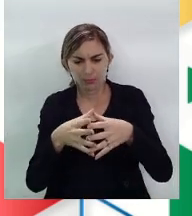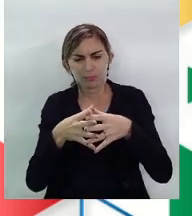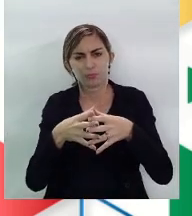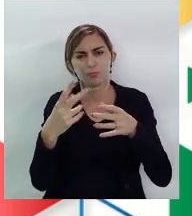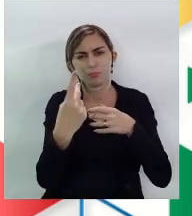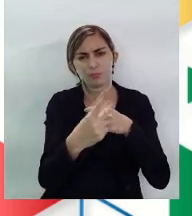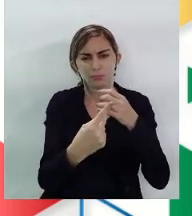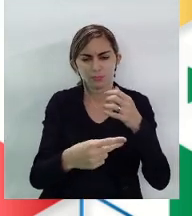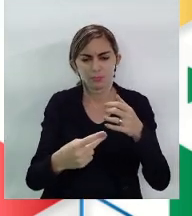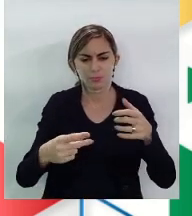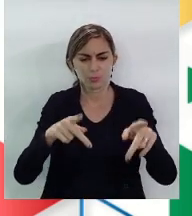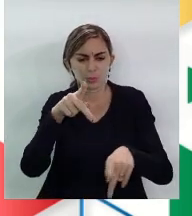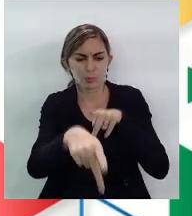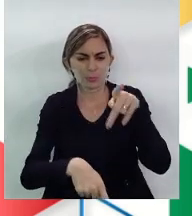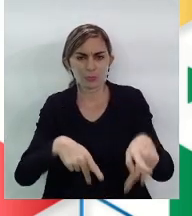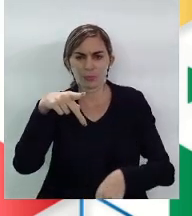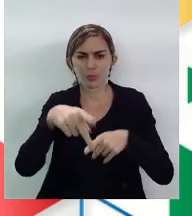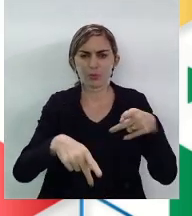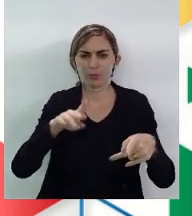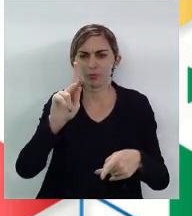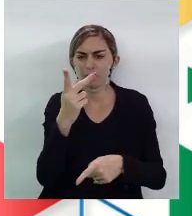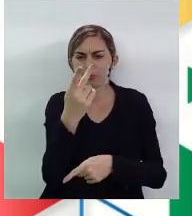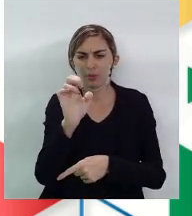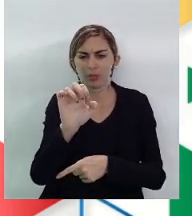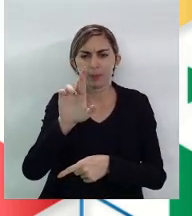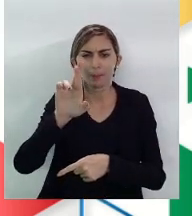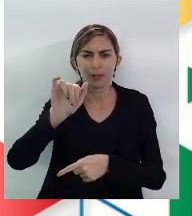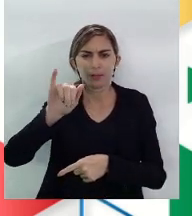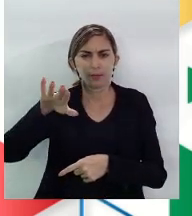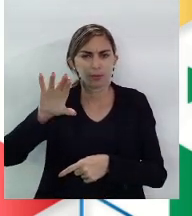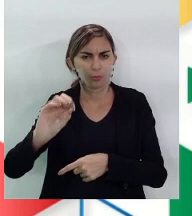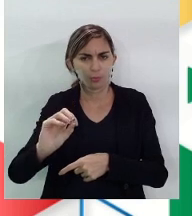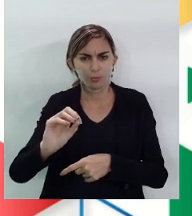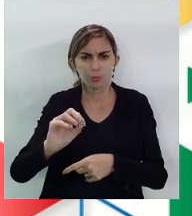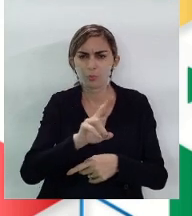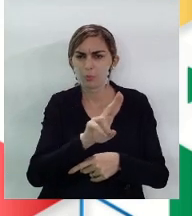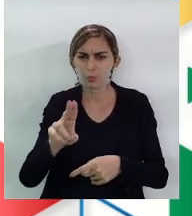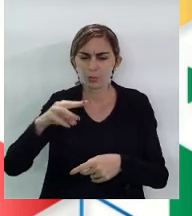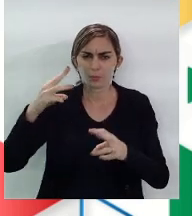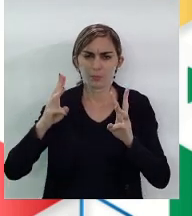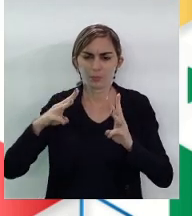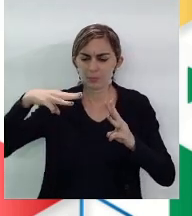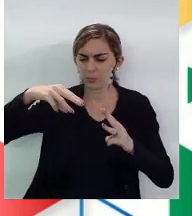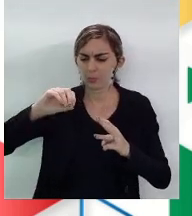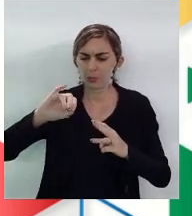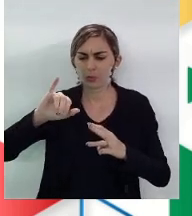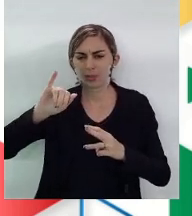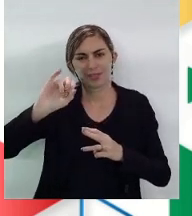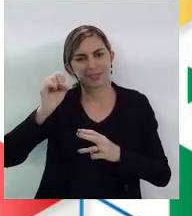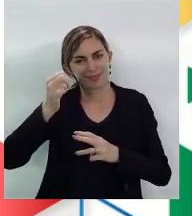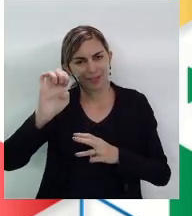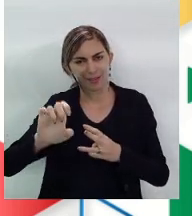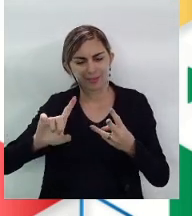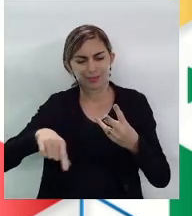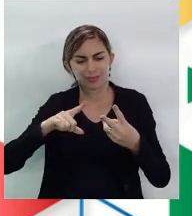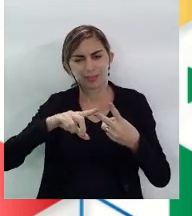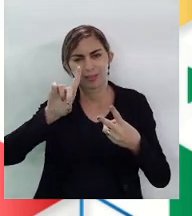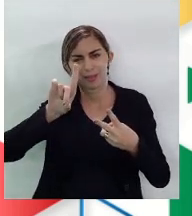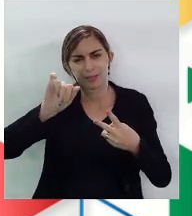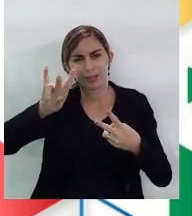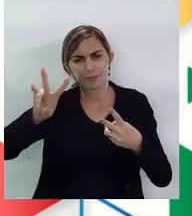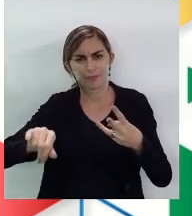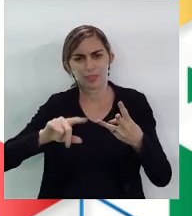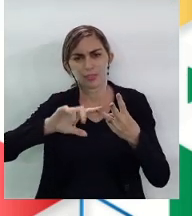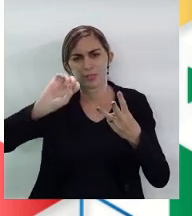ao da civilização hebraica, através de nomes como Moisés, Davi,